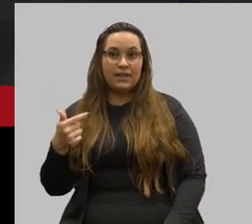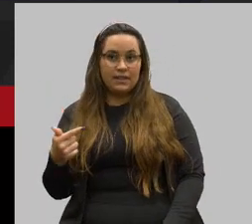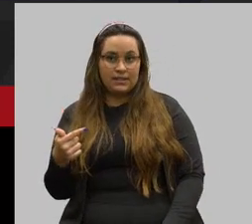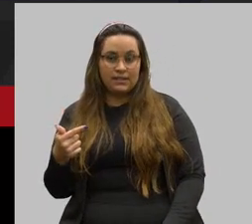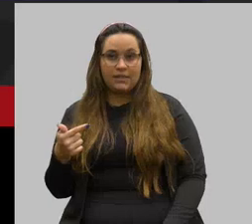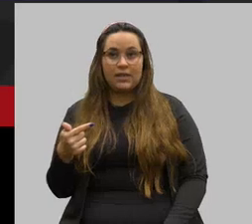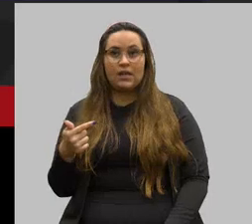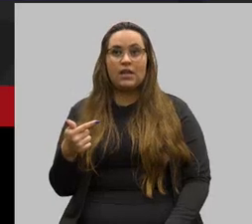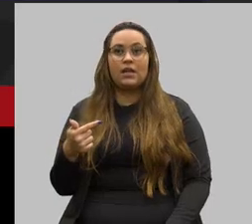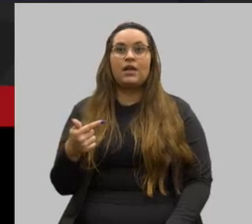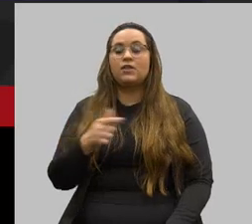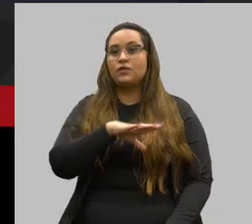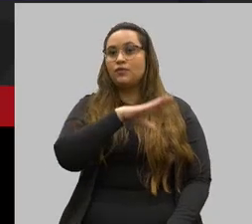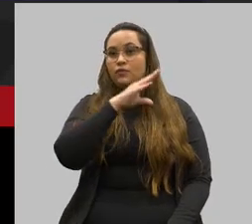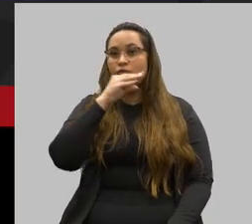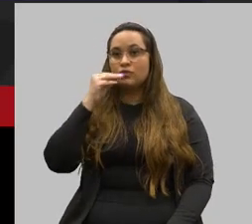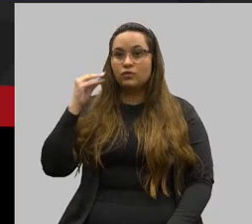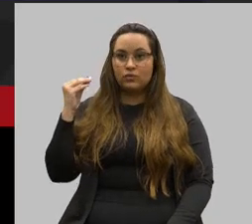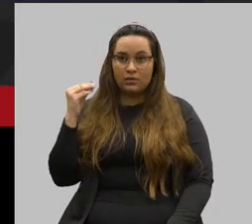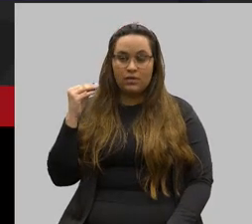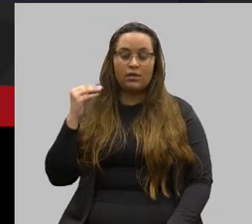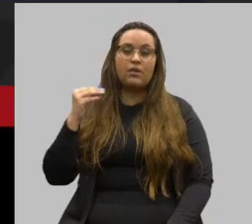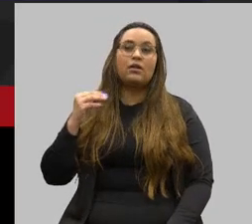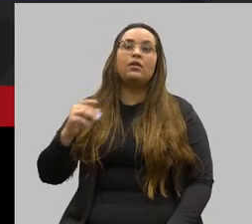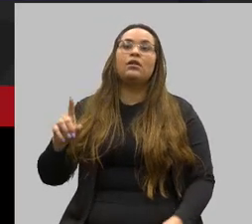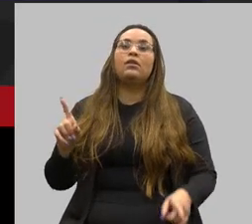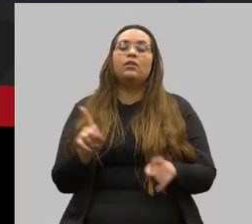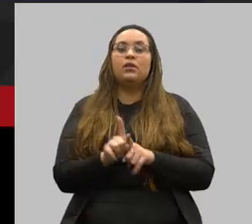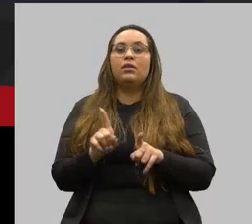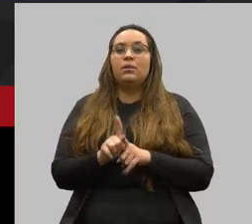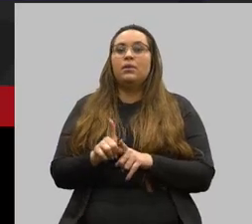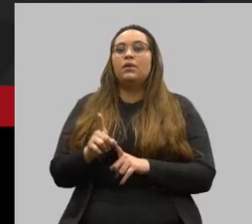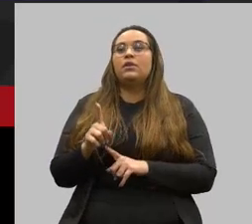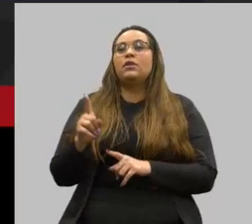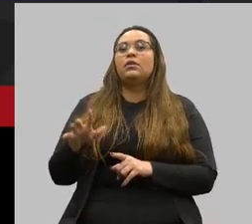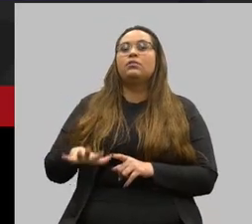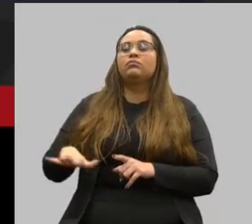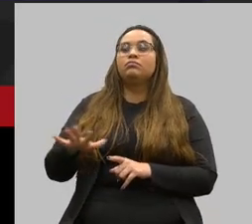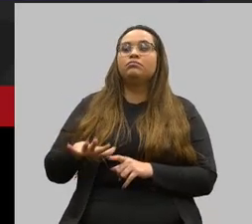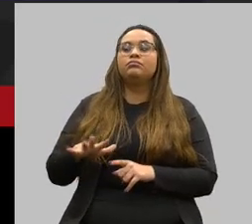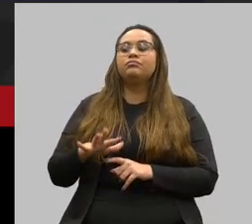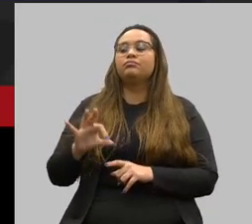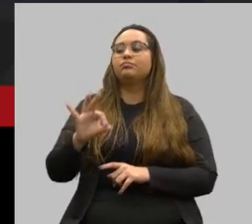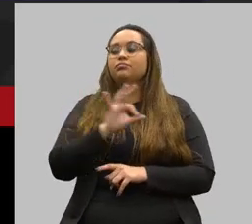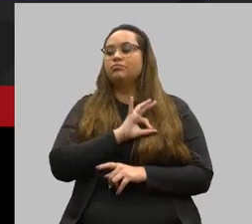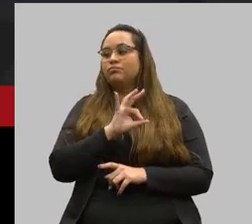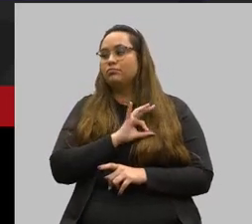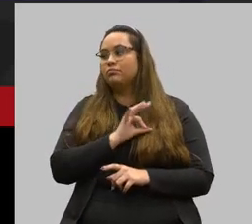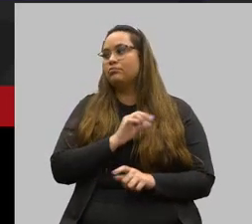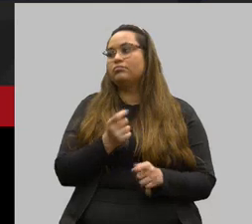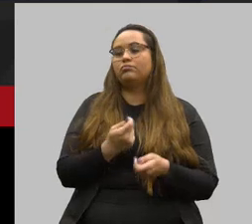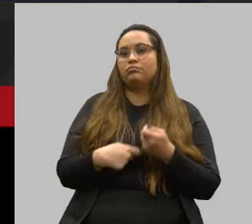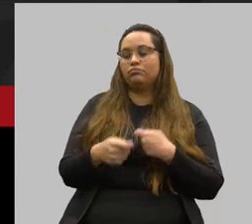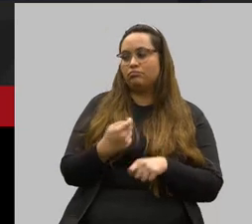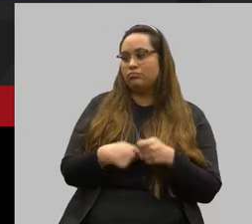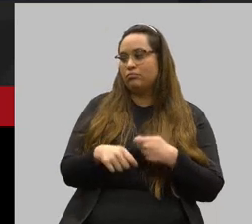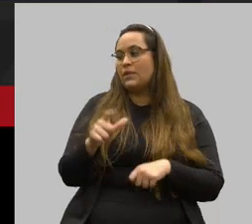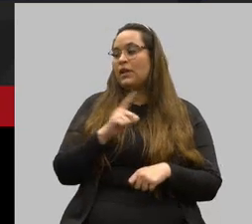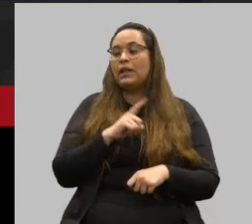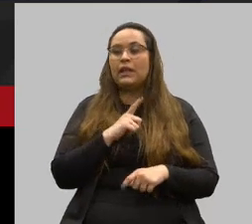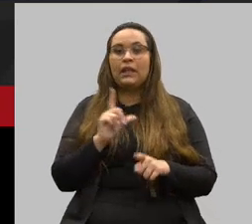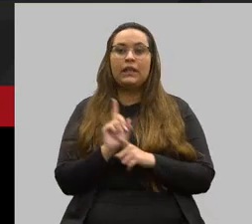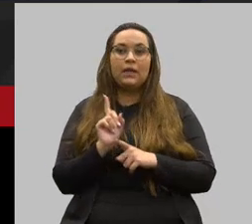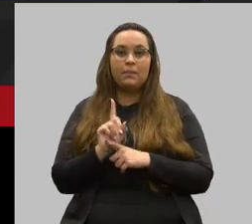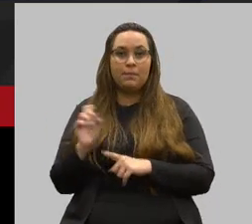767 servidores foram promovidos entre servidores do quadro policial e servidores do quadro administrativo e nós temos um novo edital